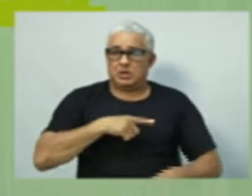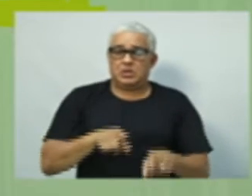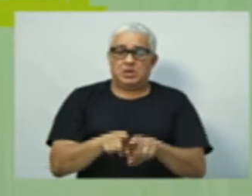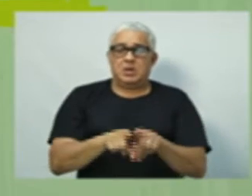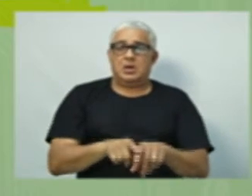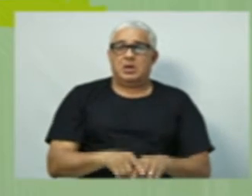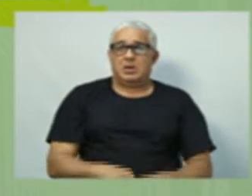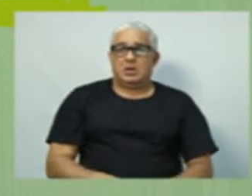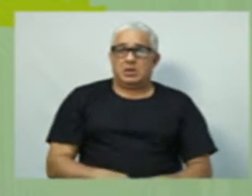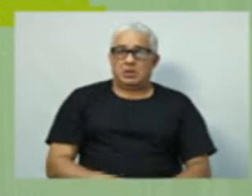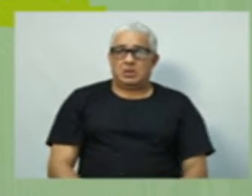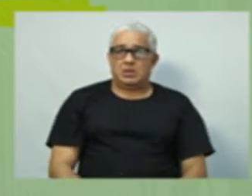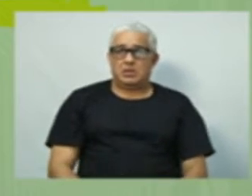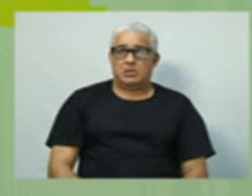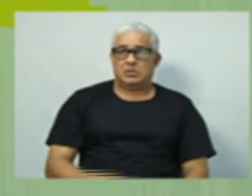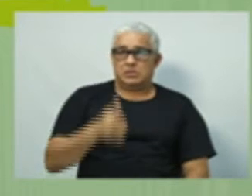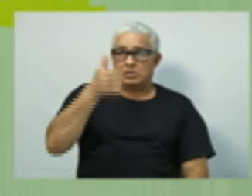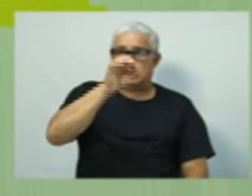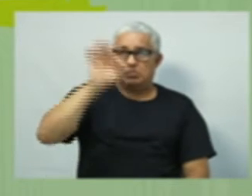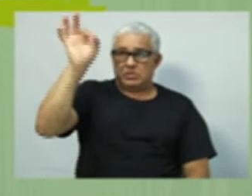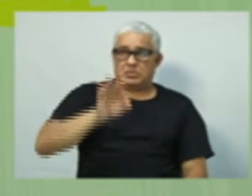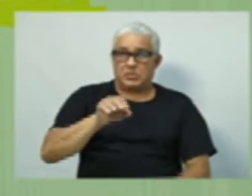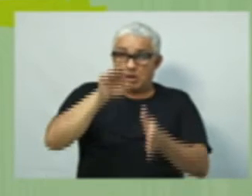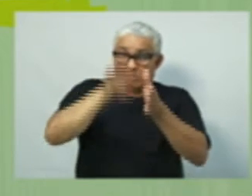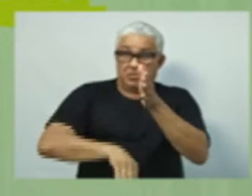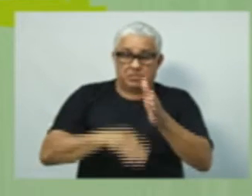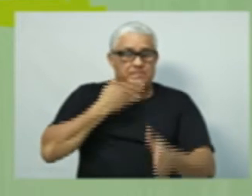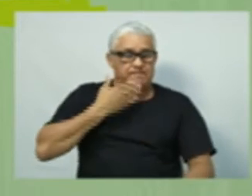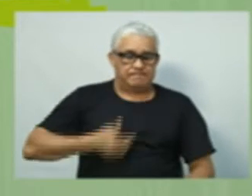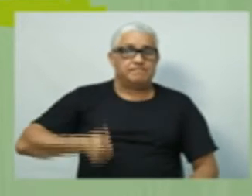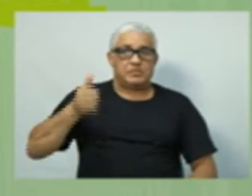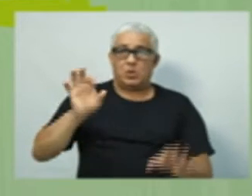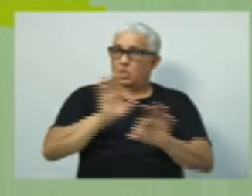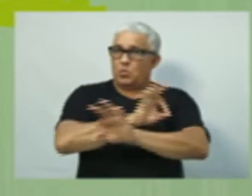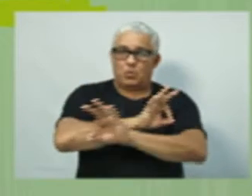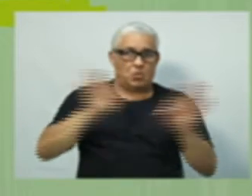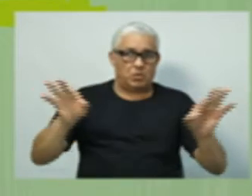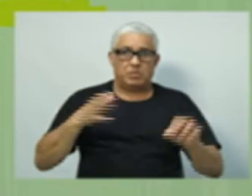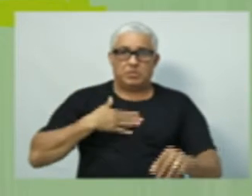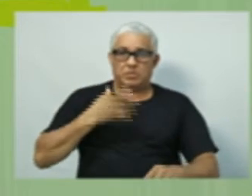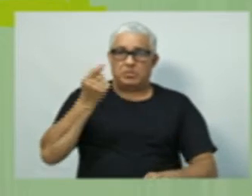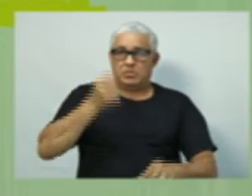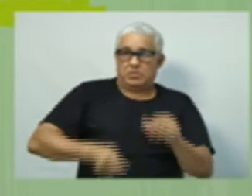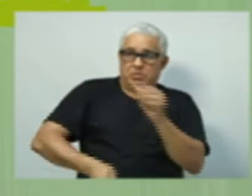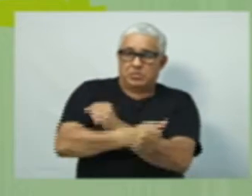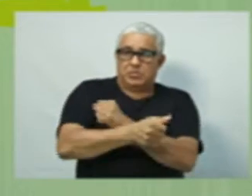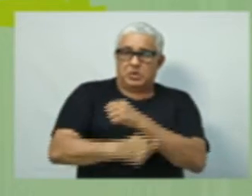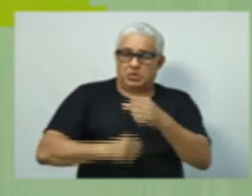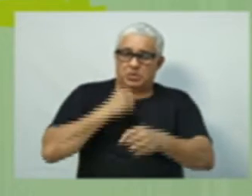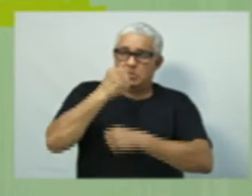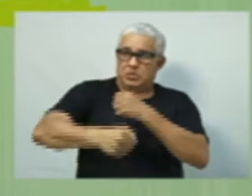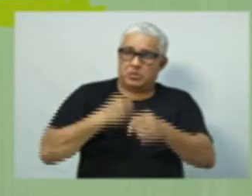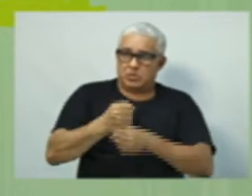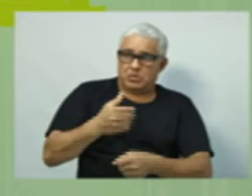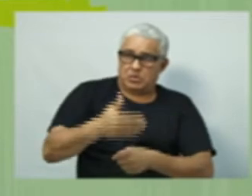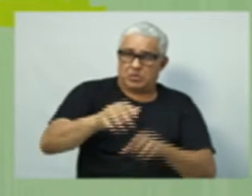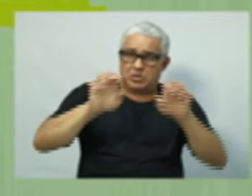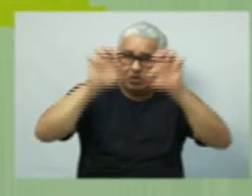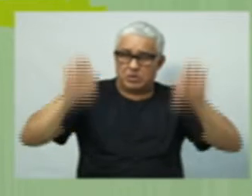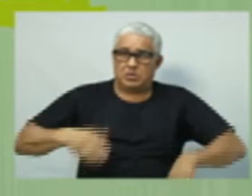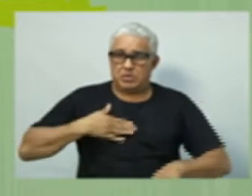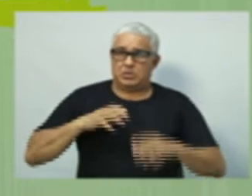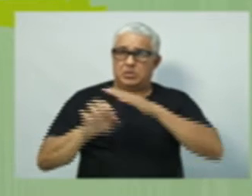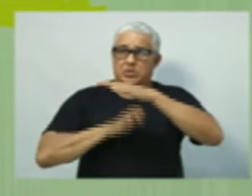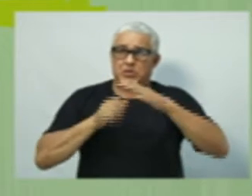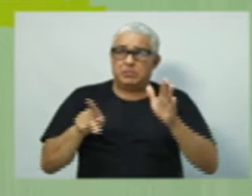ele abaixo de 100% já tá excelente então todo meu patrimônio todo o investimento de longo prazo toda a estrutura da empresa marcada por